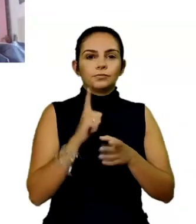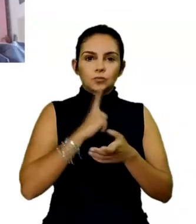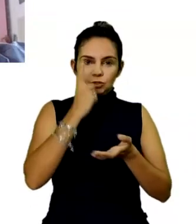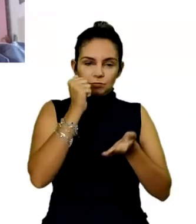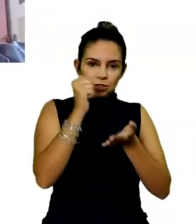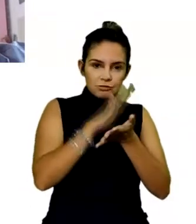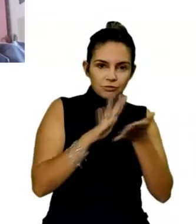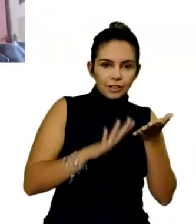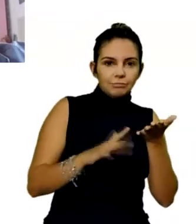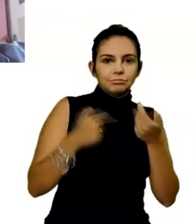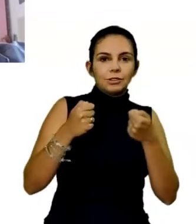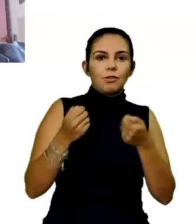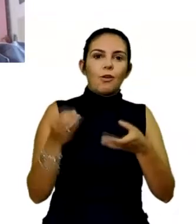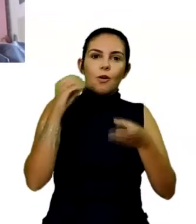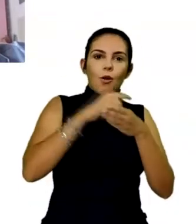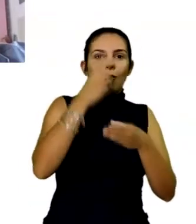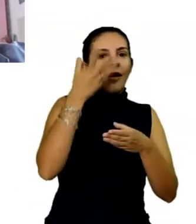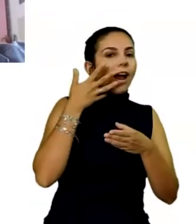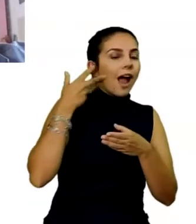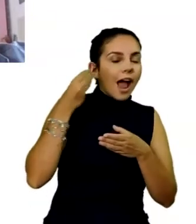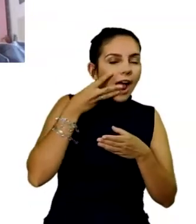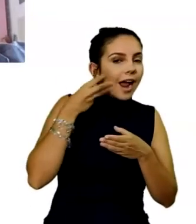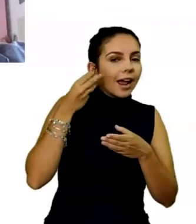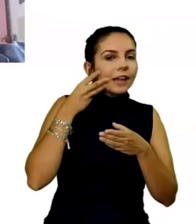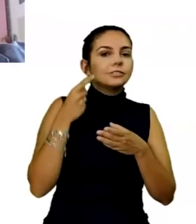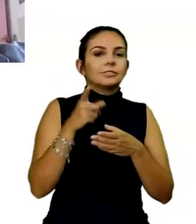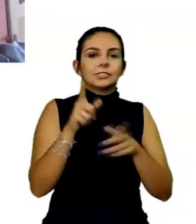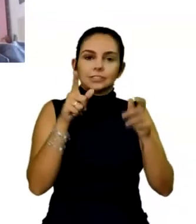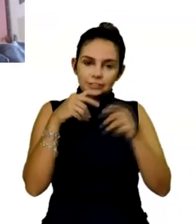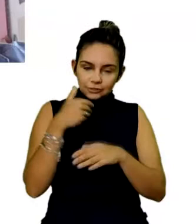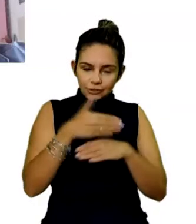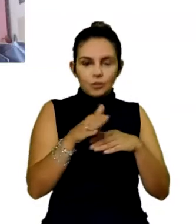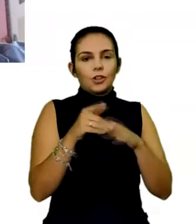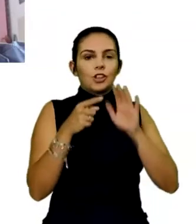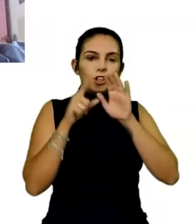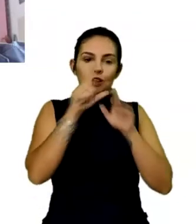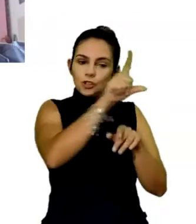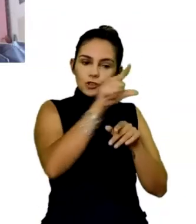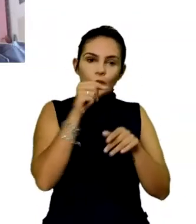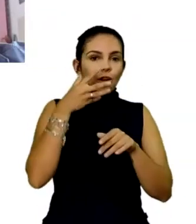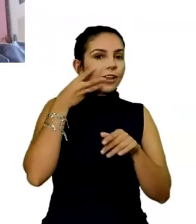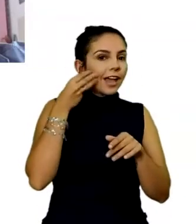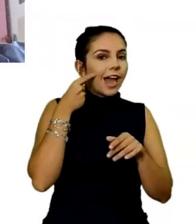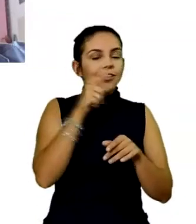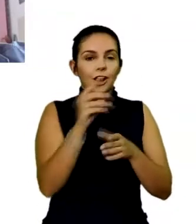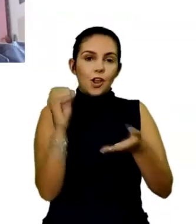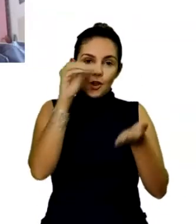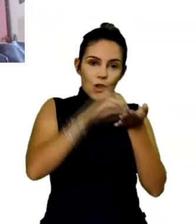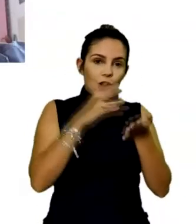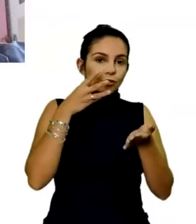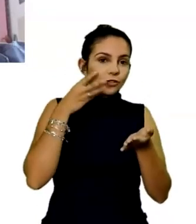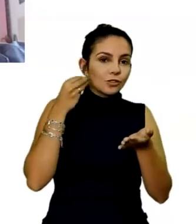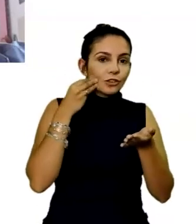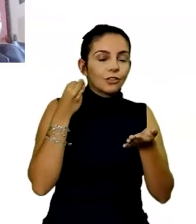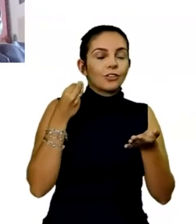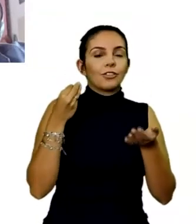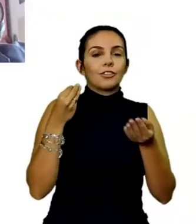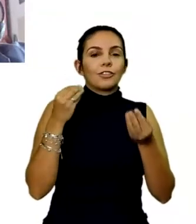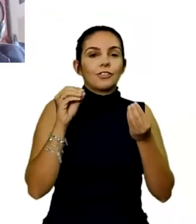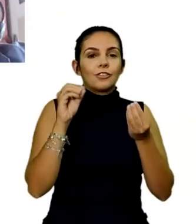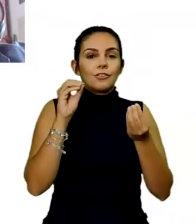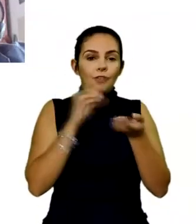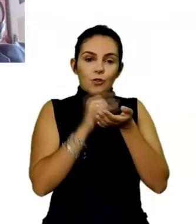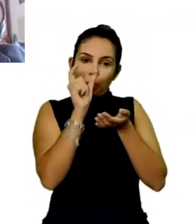uma atividade que precisa colocar um gato. Aí ela vai, escolhe o gato. Aí na hora que ela coloca, o gato fica faltando